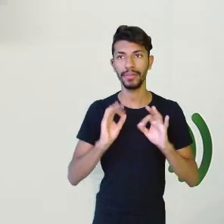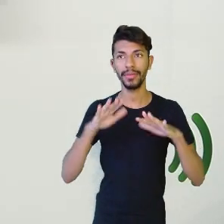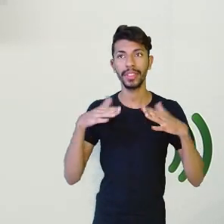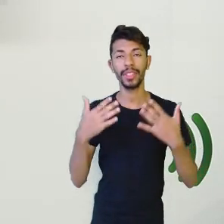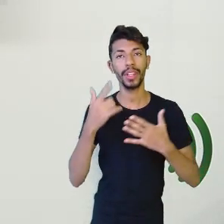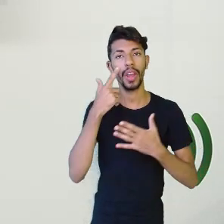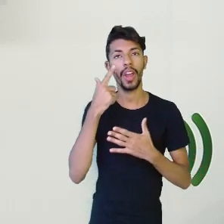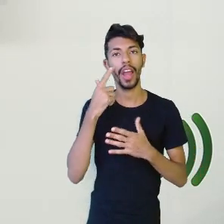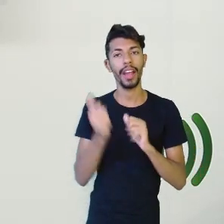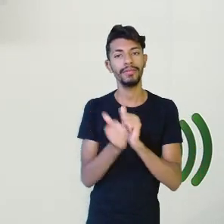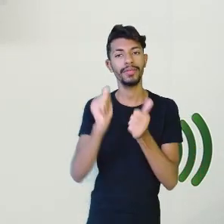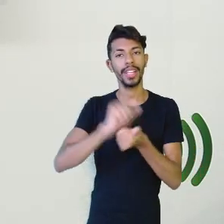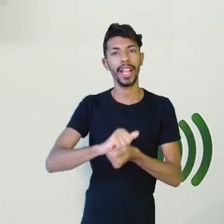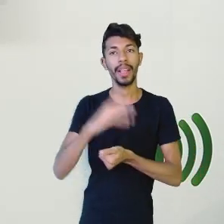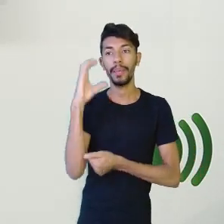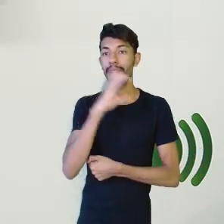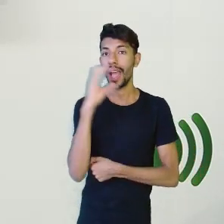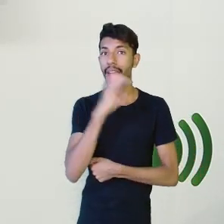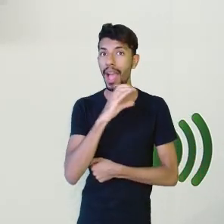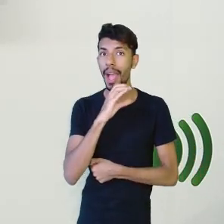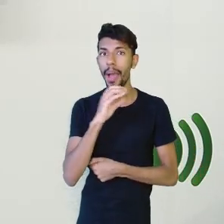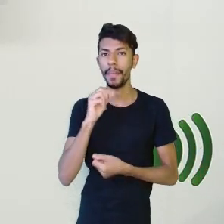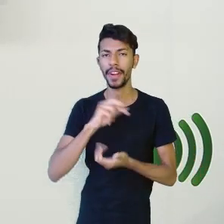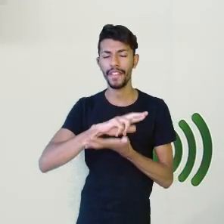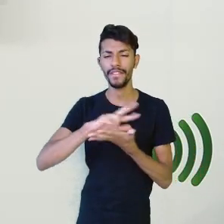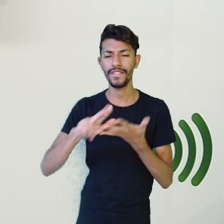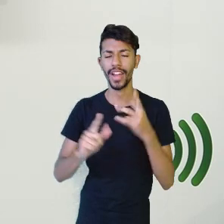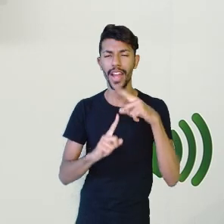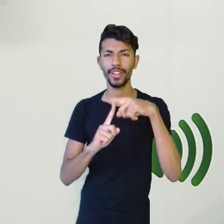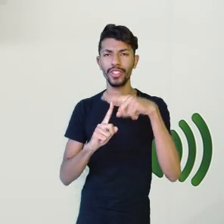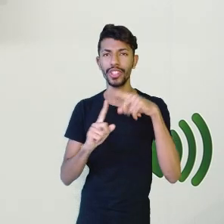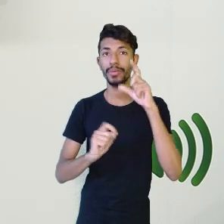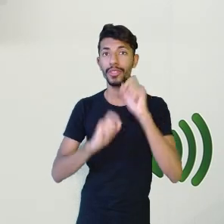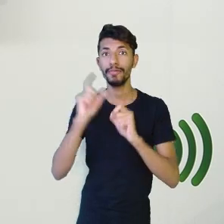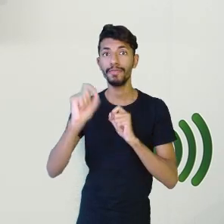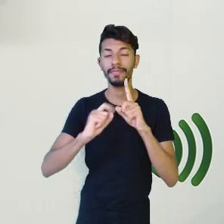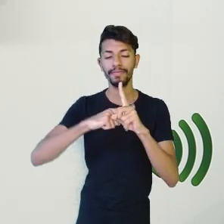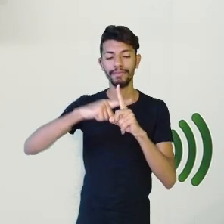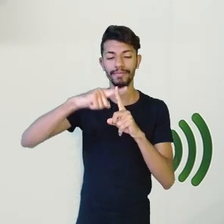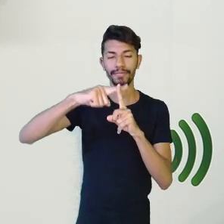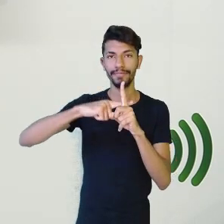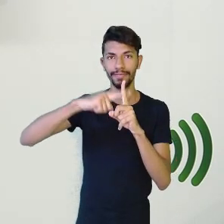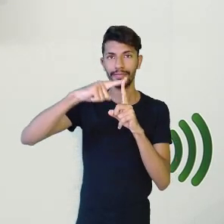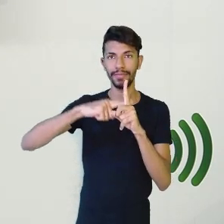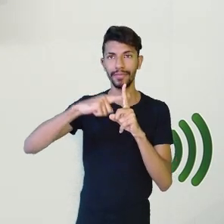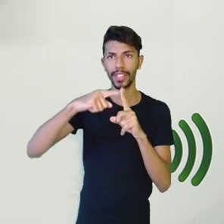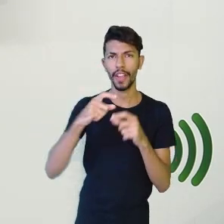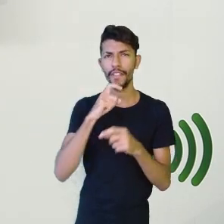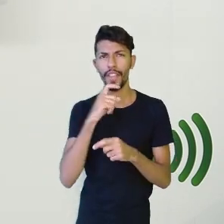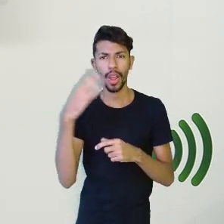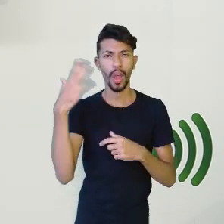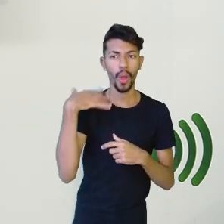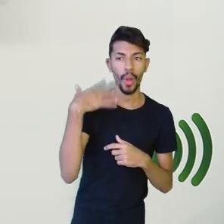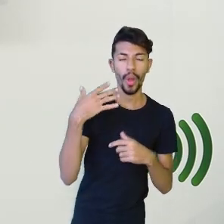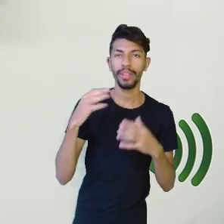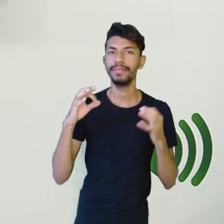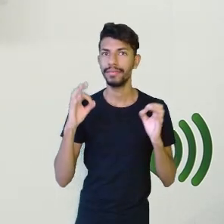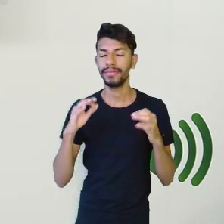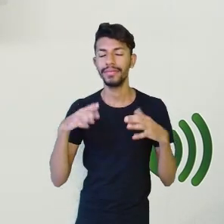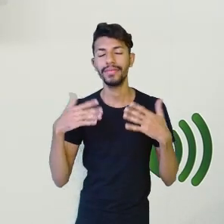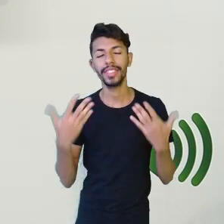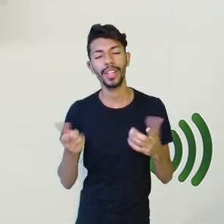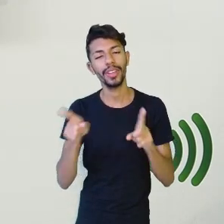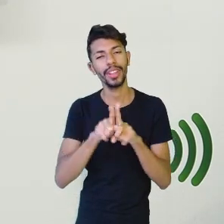elas se adaptam rapidamente a vários tipos de temperaturas e elas têm outras características também. Por